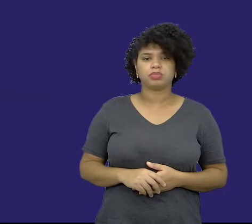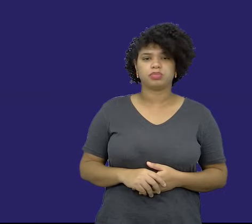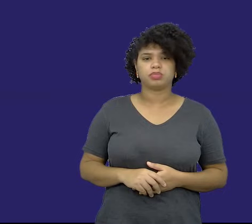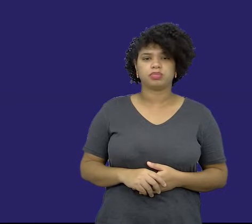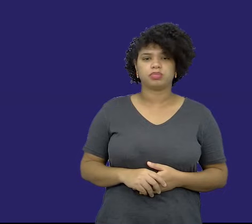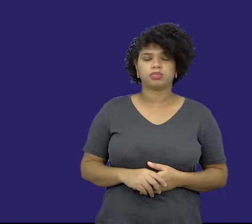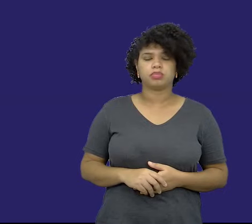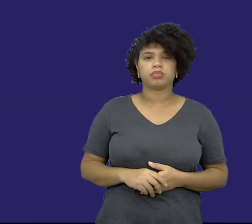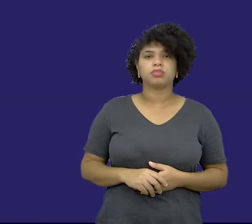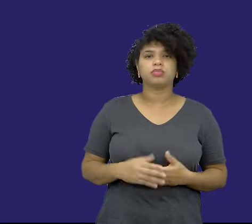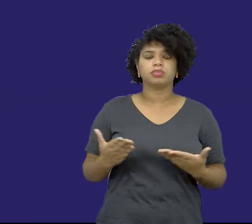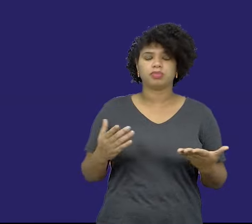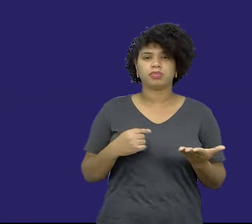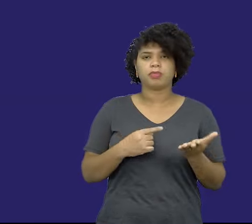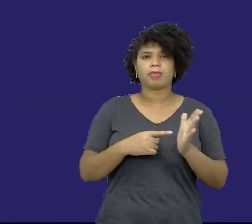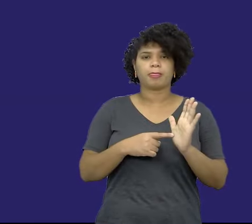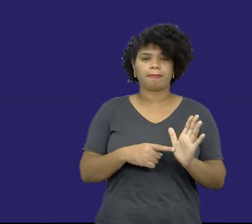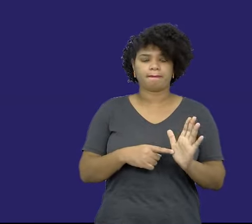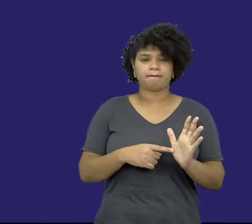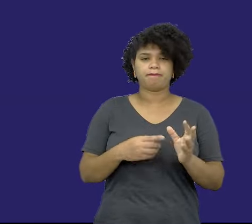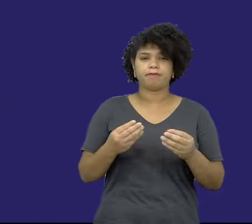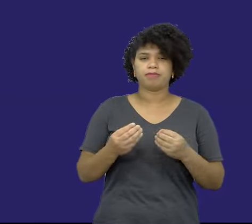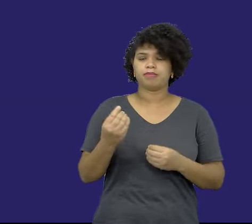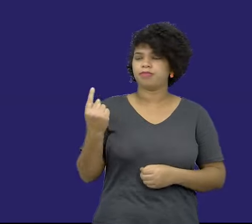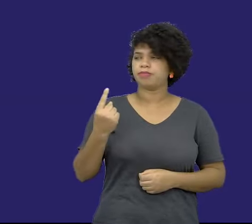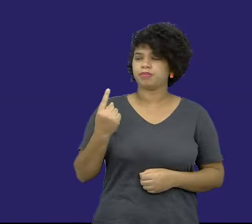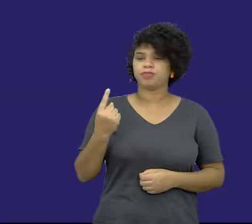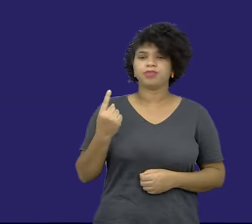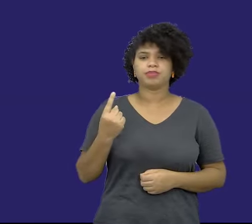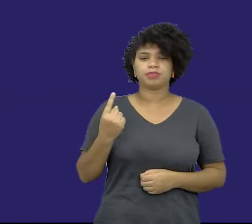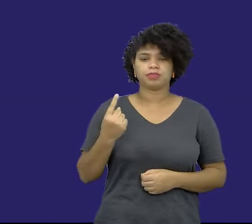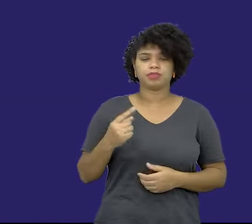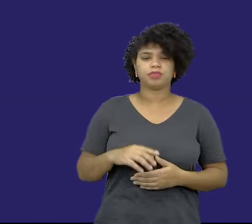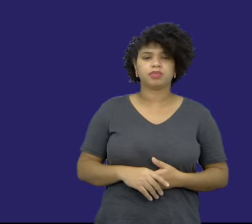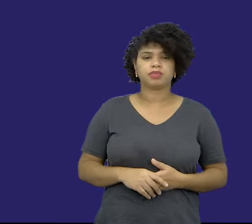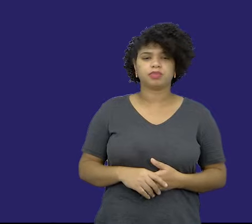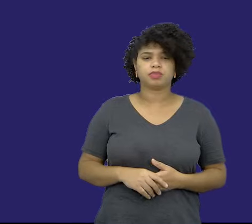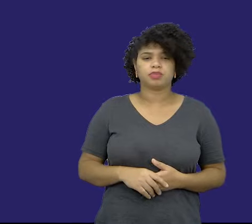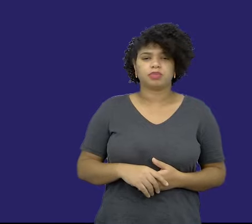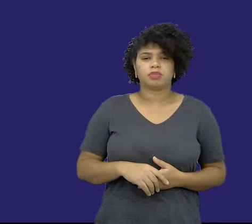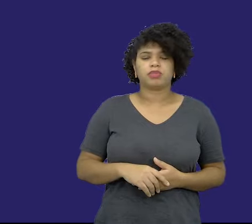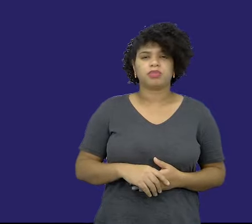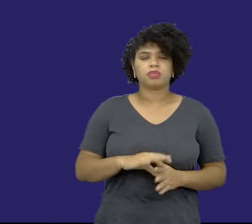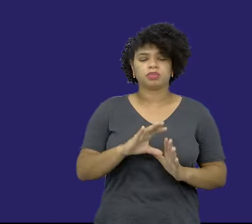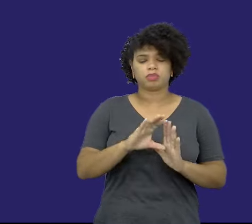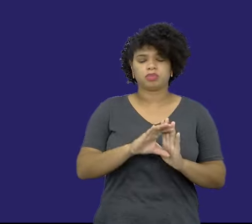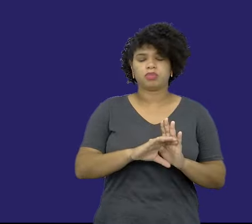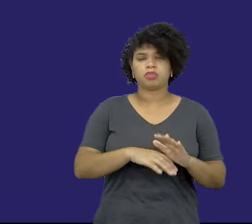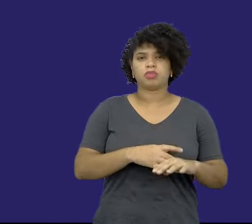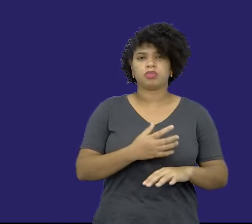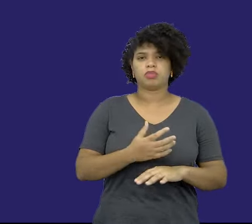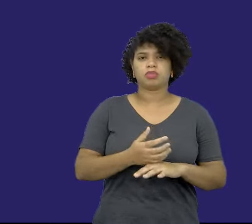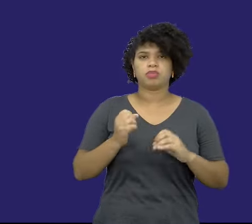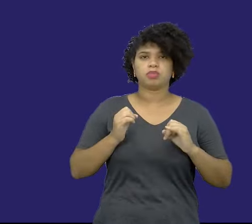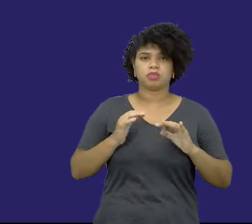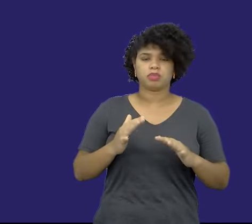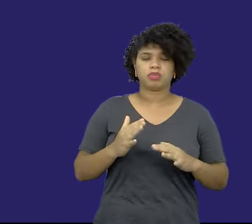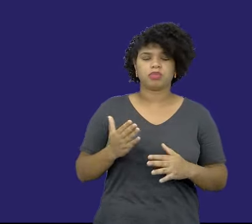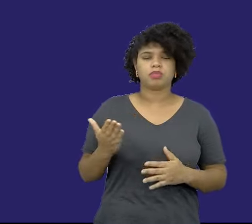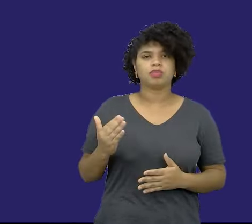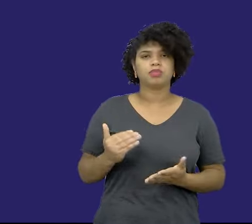Nós apresentaremos, então, a matriz de habilidades essenciais e o currículo em ação, que é o nosso primeiro